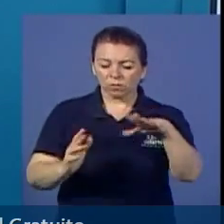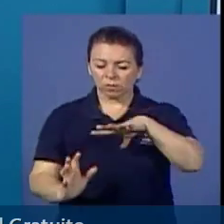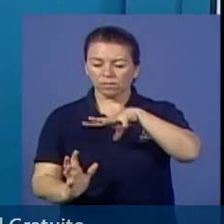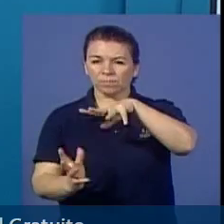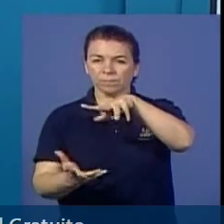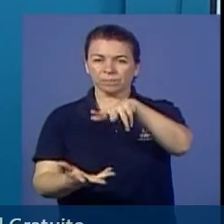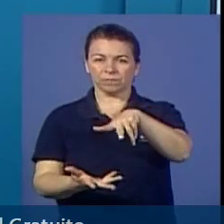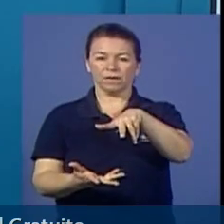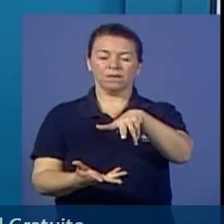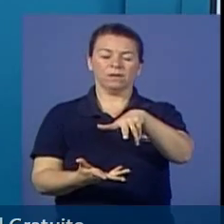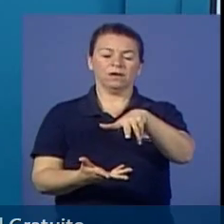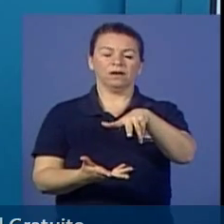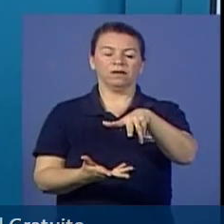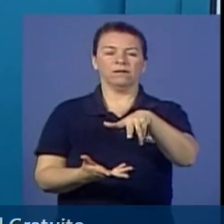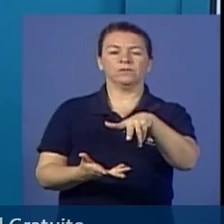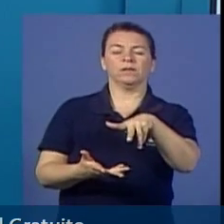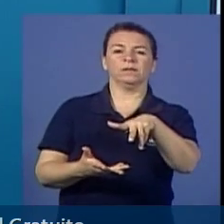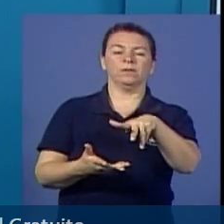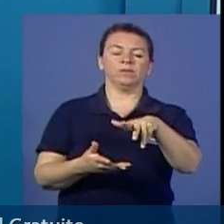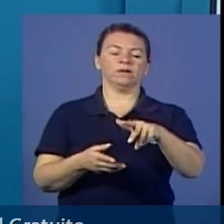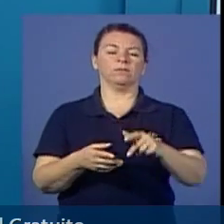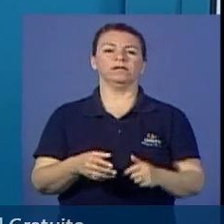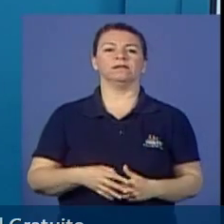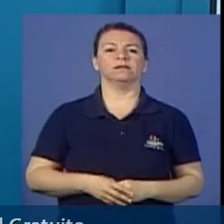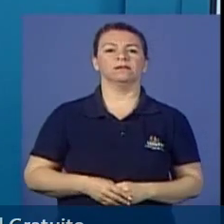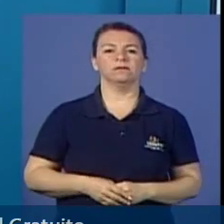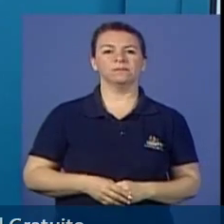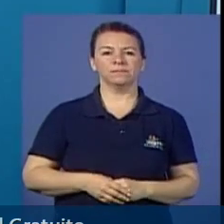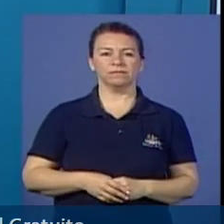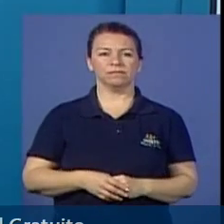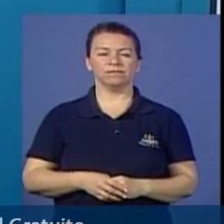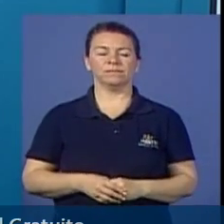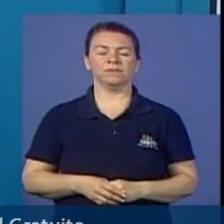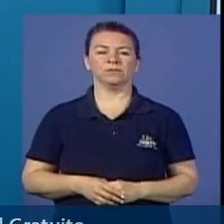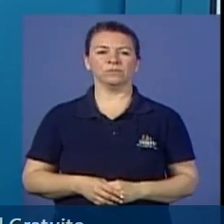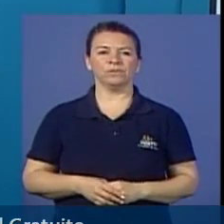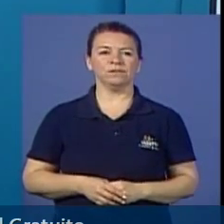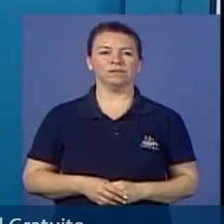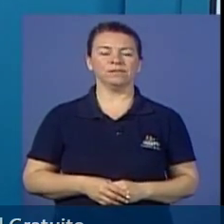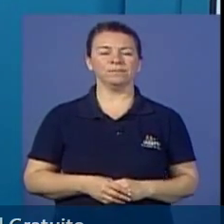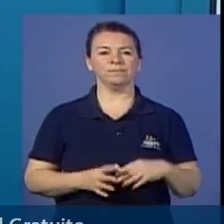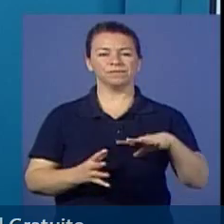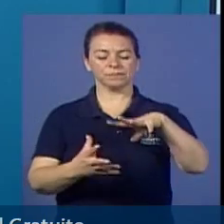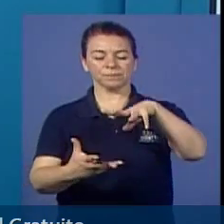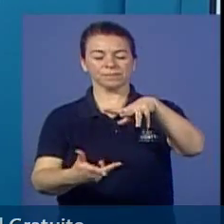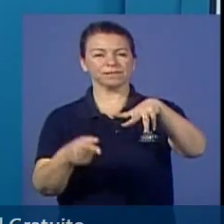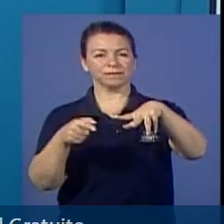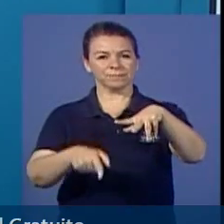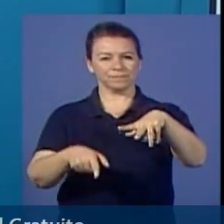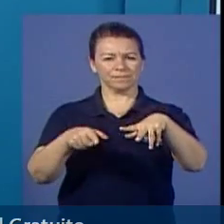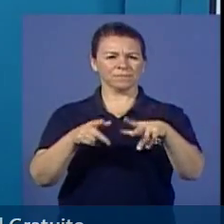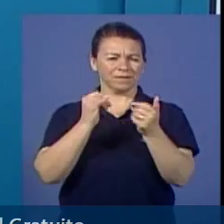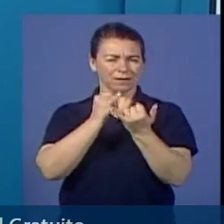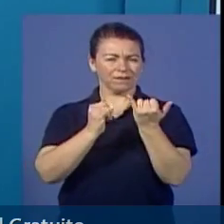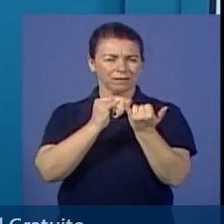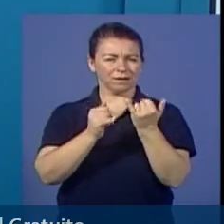diria, lógico, né, professor? É lógico que esse é o mapa-mundo. Por quê? Se o mundo é redondo,